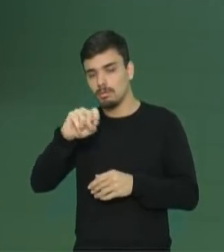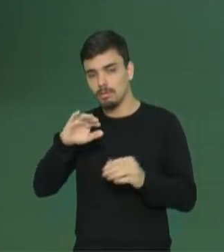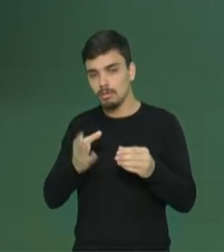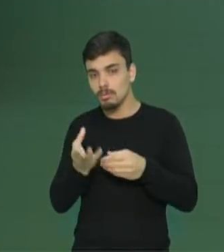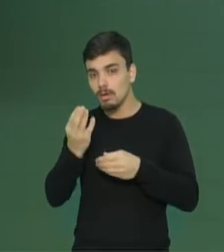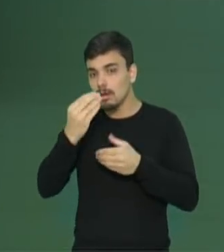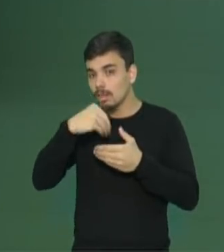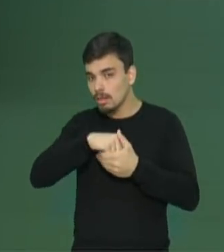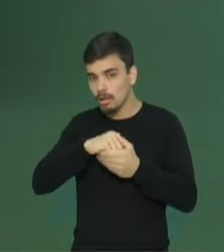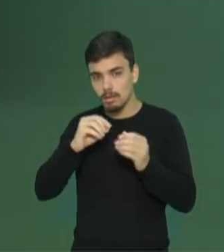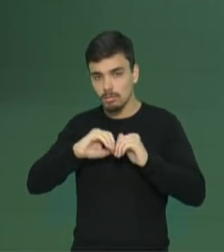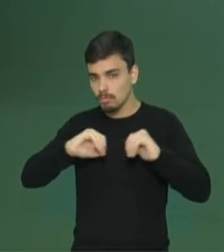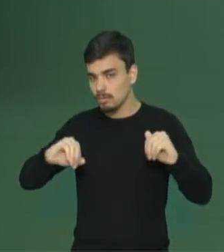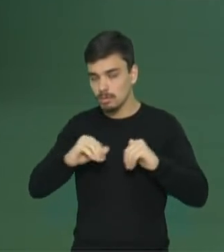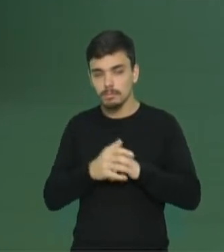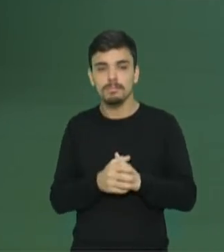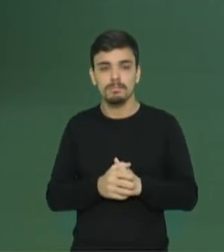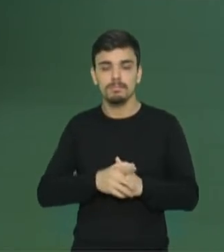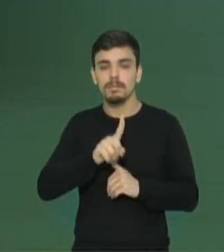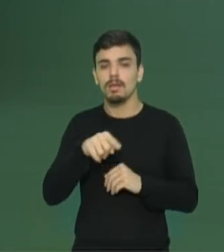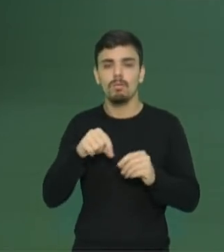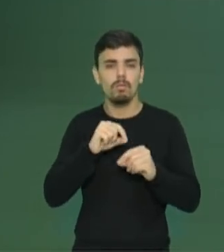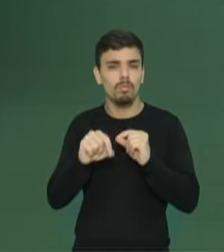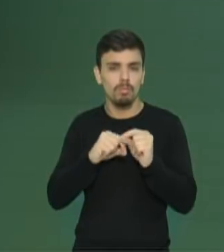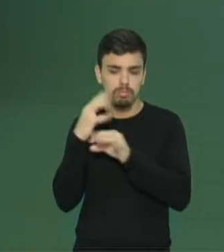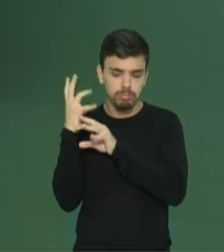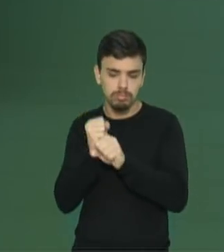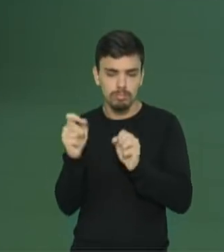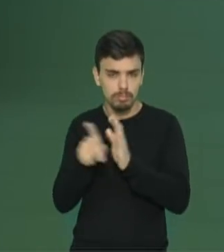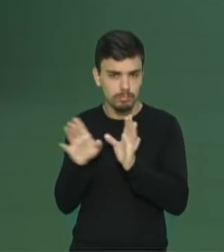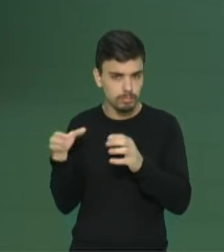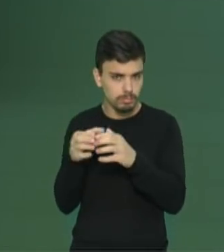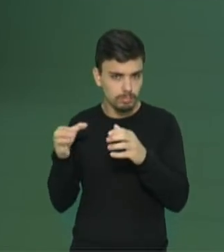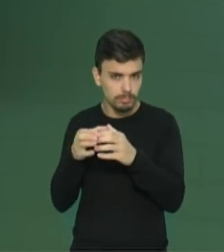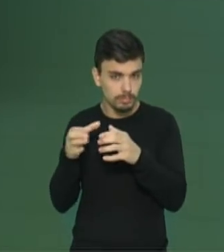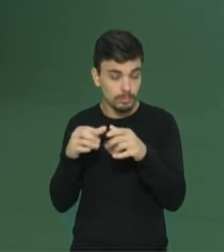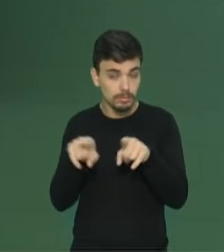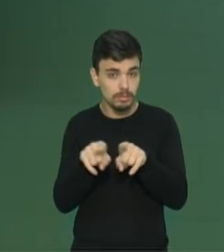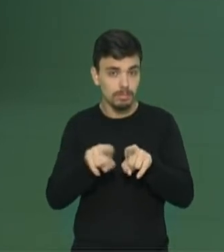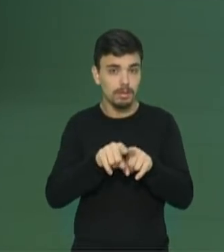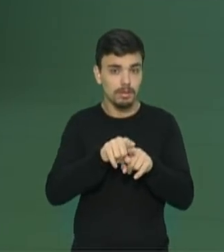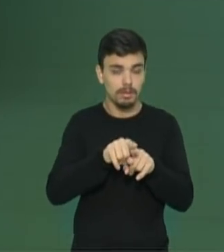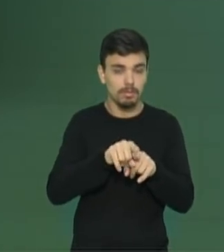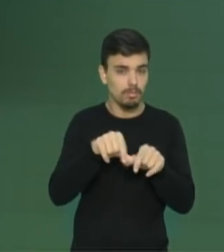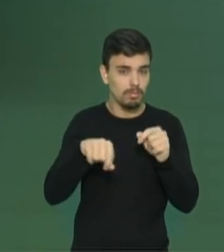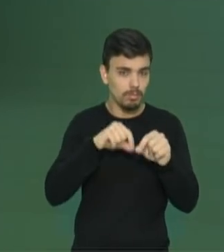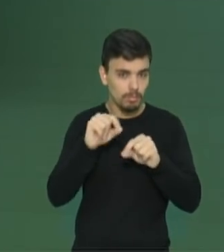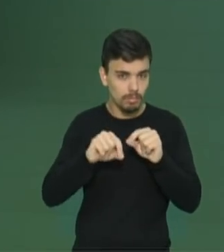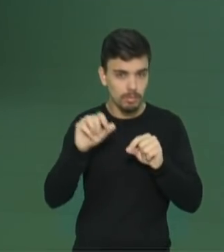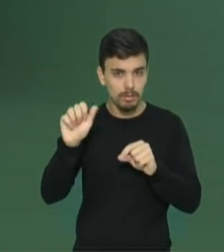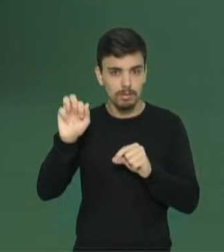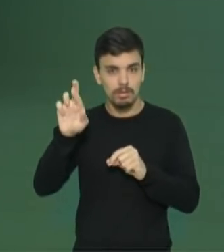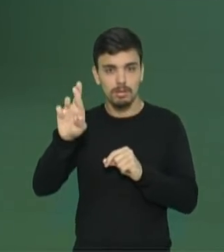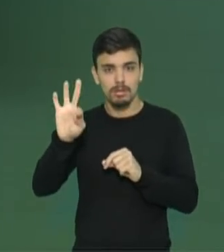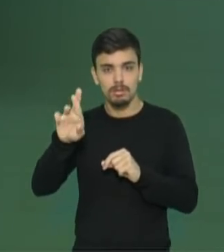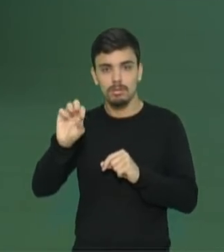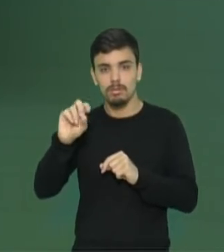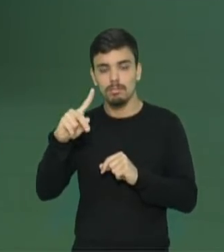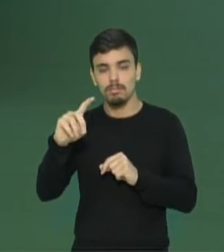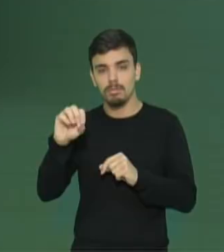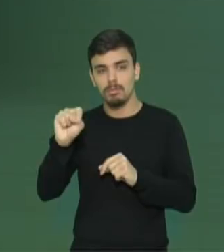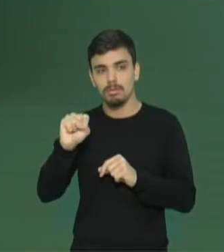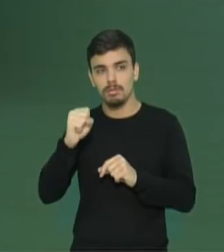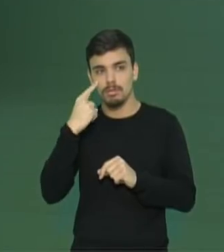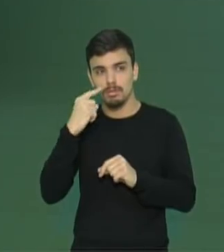divididos. Porém, isso é uma herança daquele grupo. E os artrópodes, que o nome significa pés